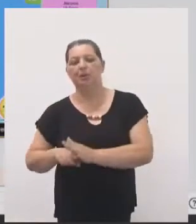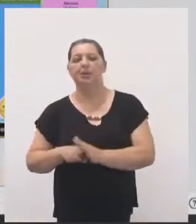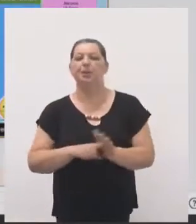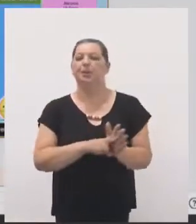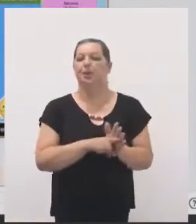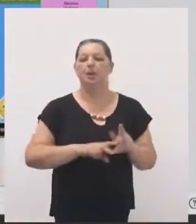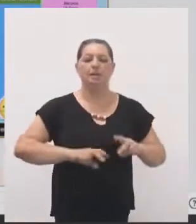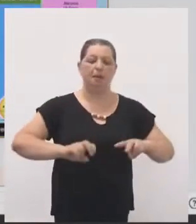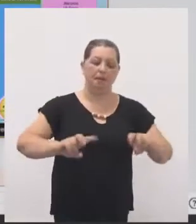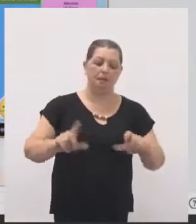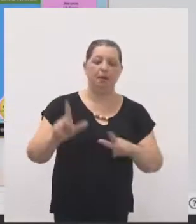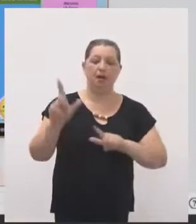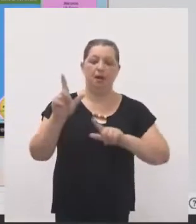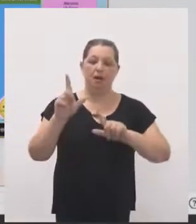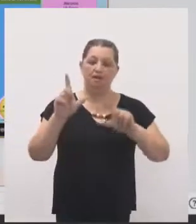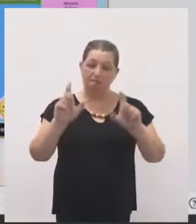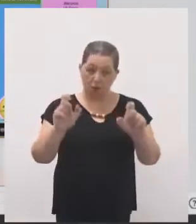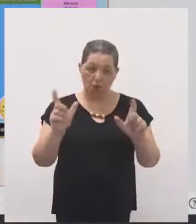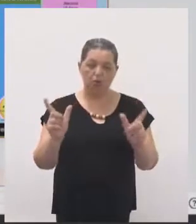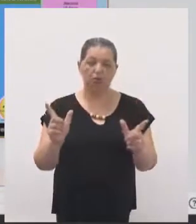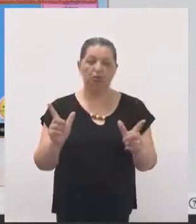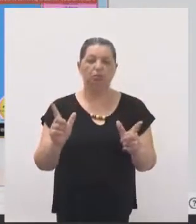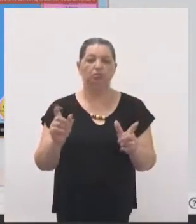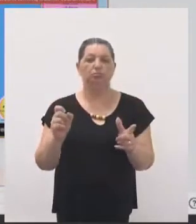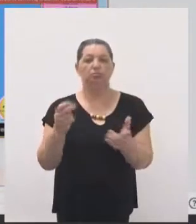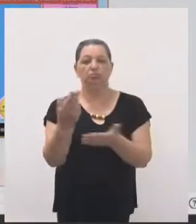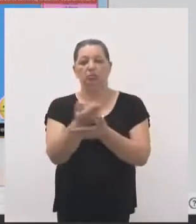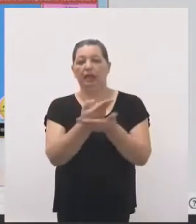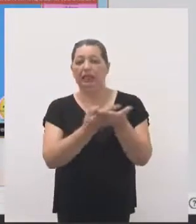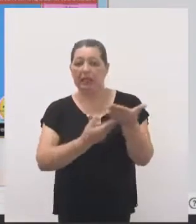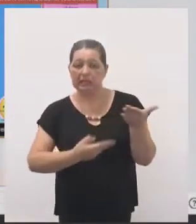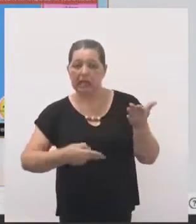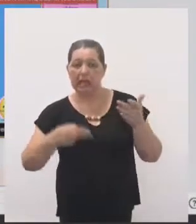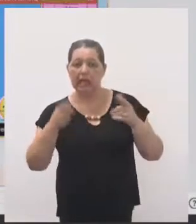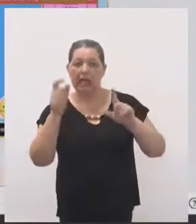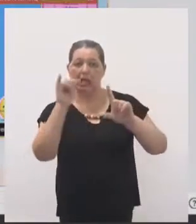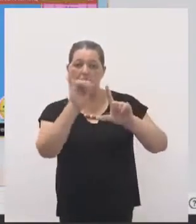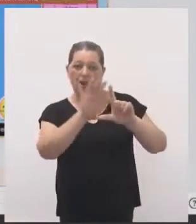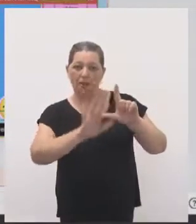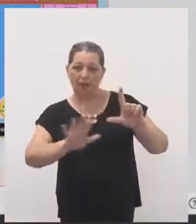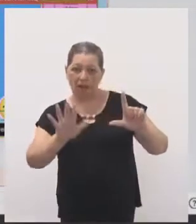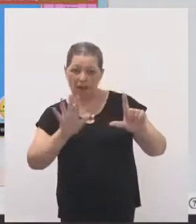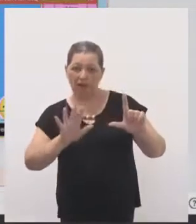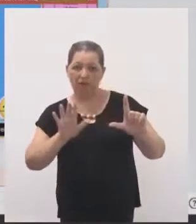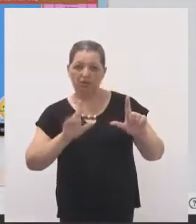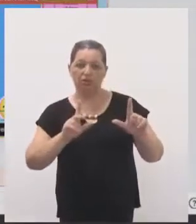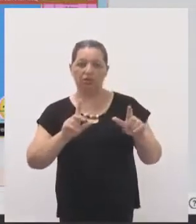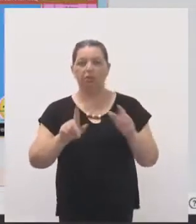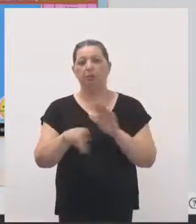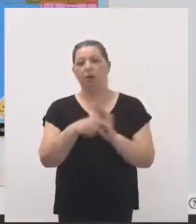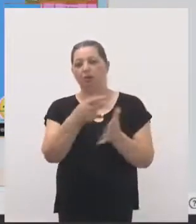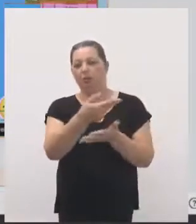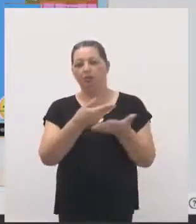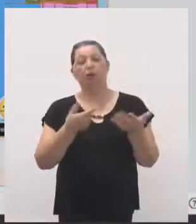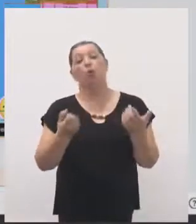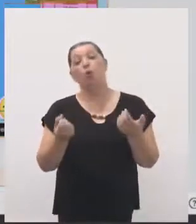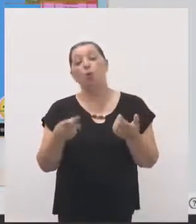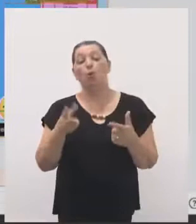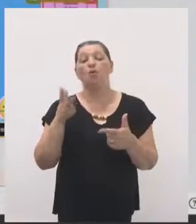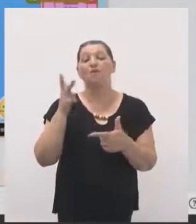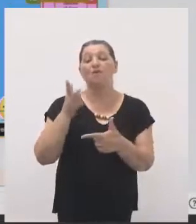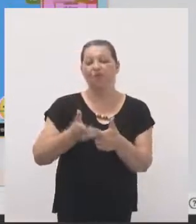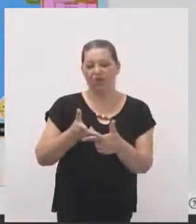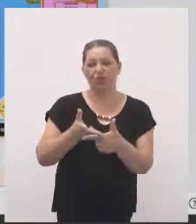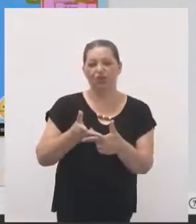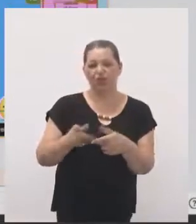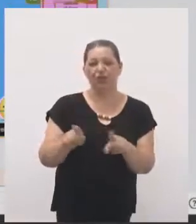por fotos, por figura, que são esses desenhozinhos, por vídeos. Olha